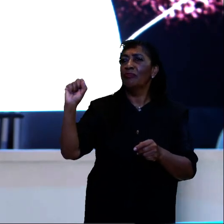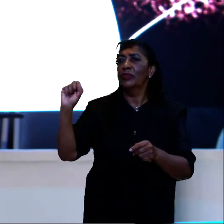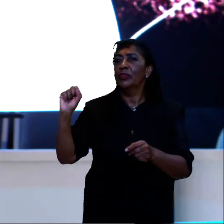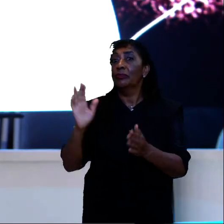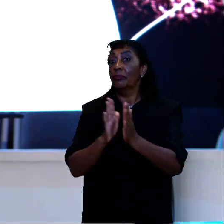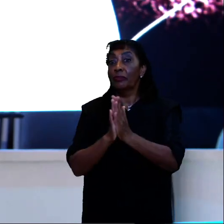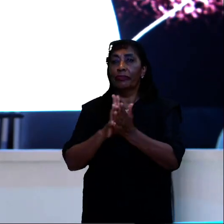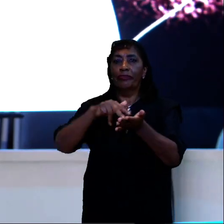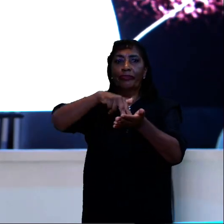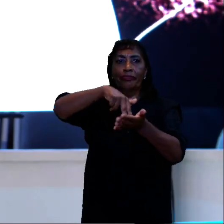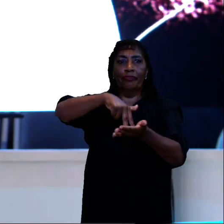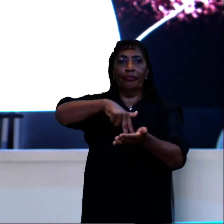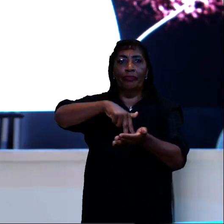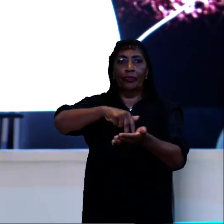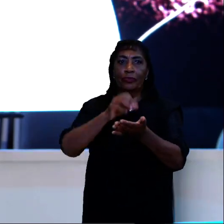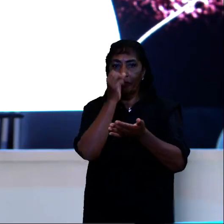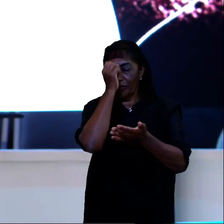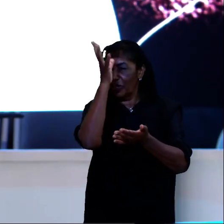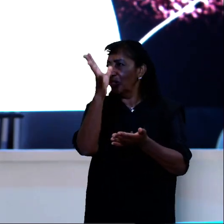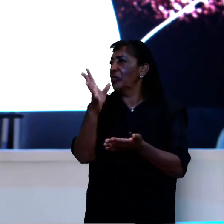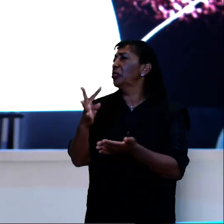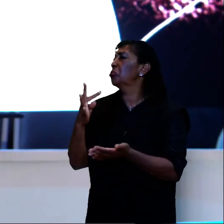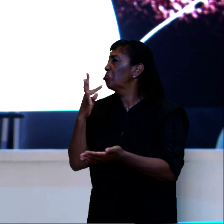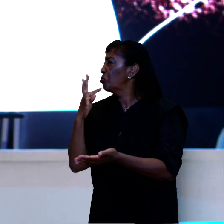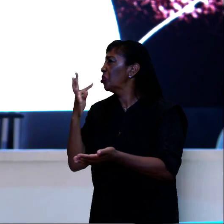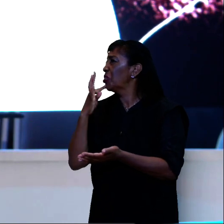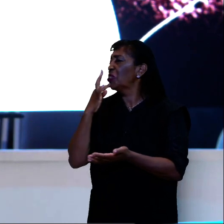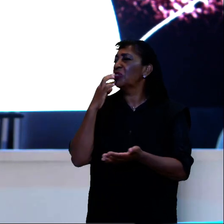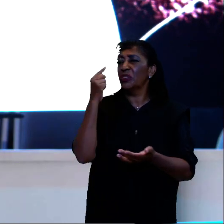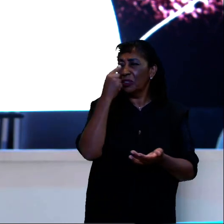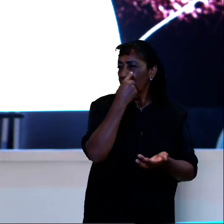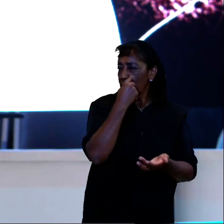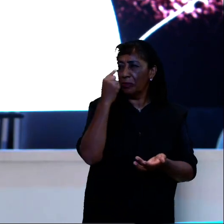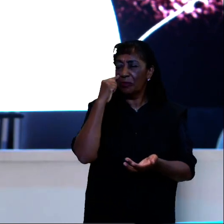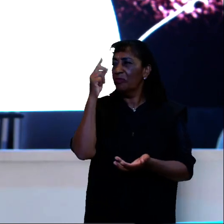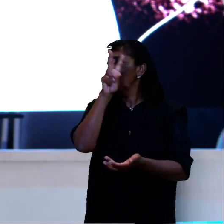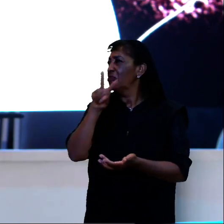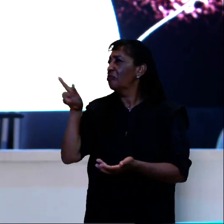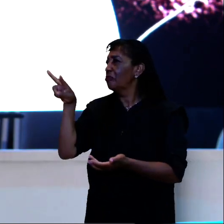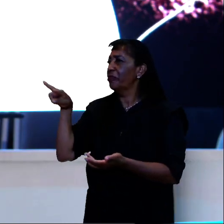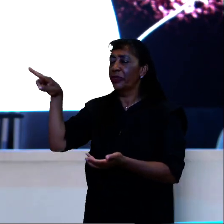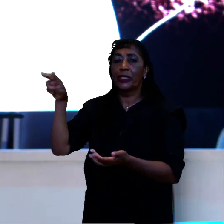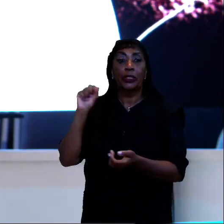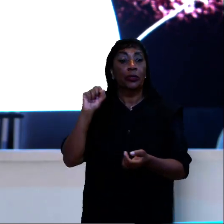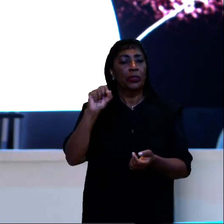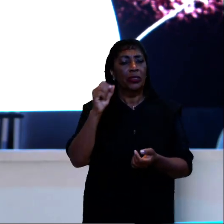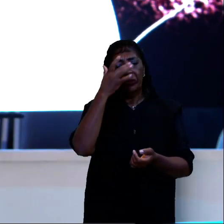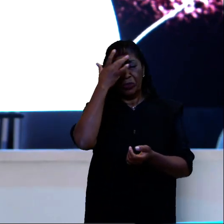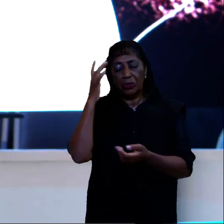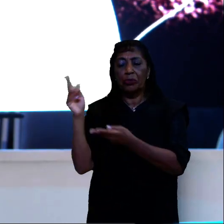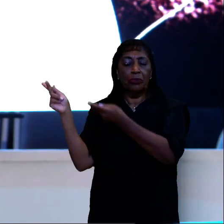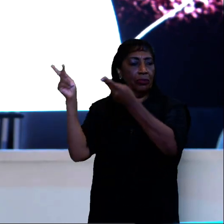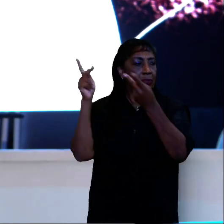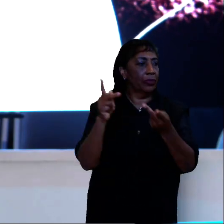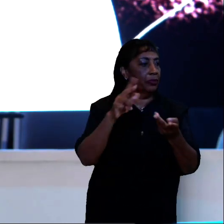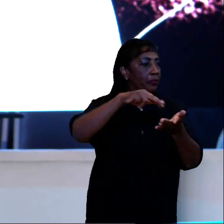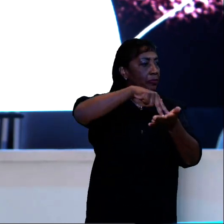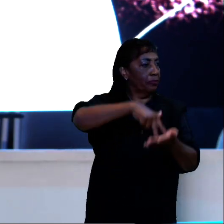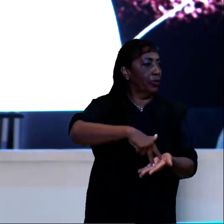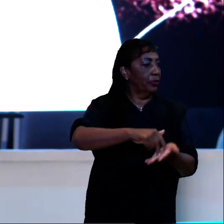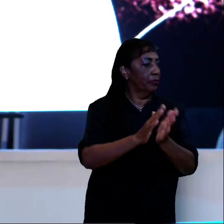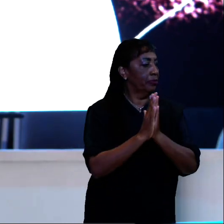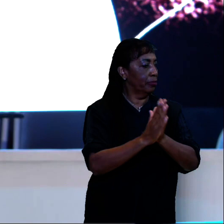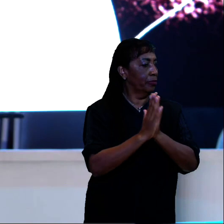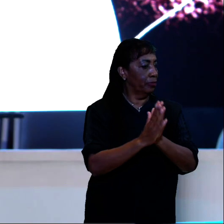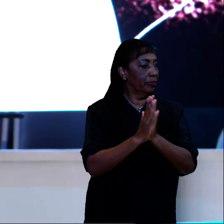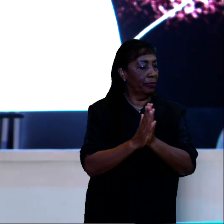pé, para ficar mais fácil para a gente te reconhecer, tá bom? Então, quem está nos visitando aí, se coloca em pé, por favor, aqui